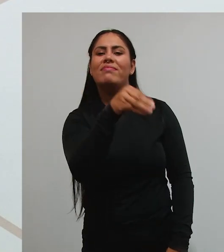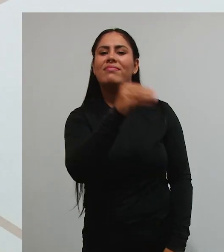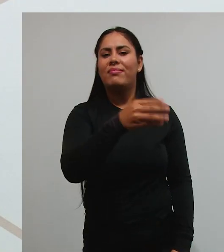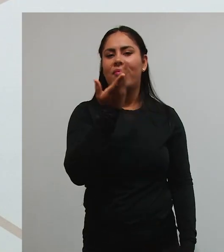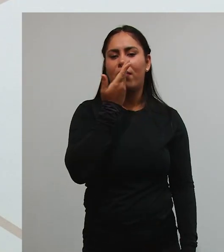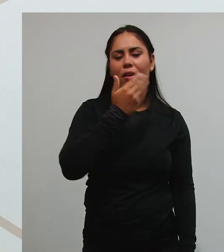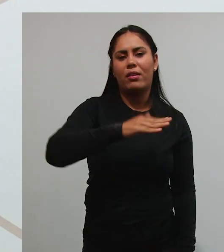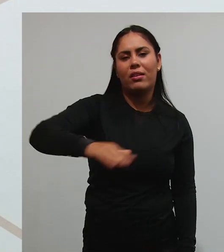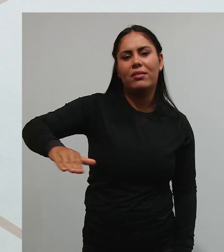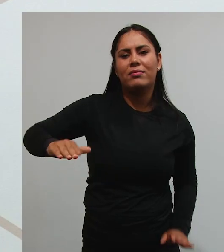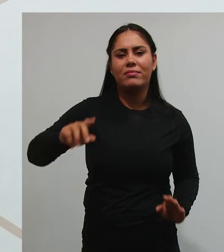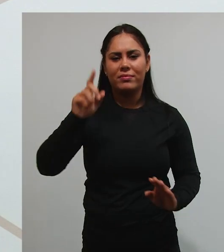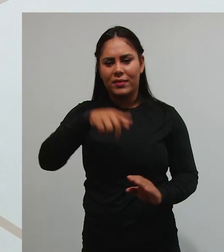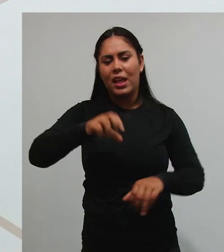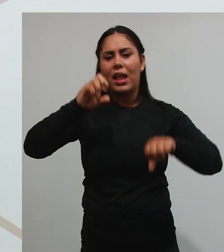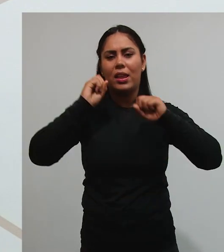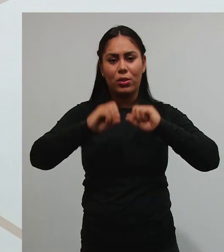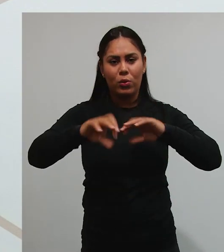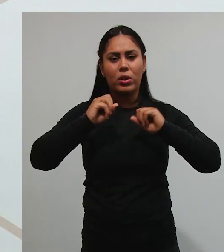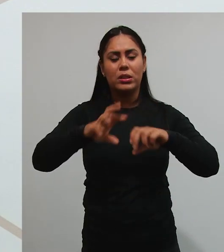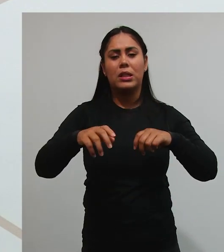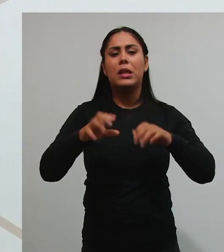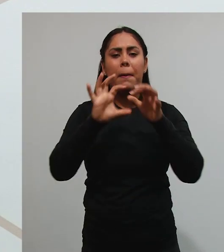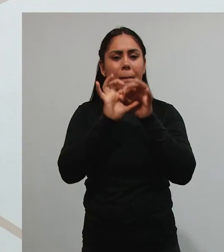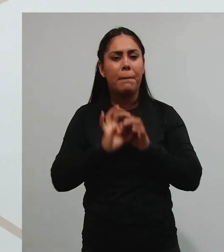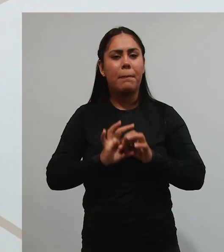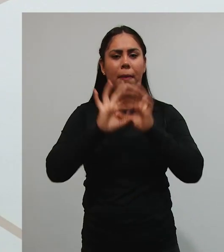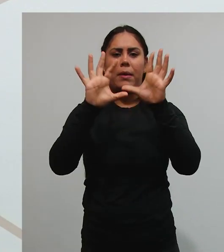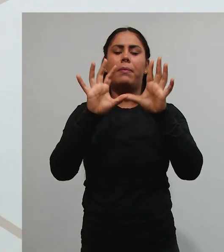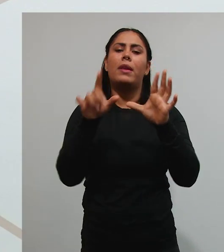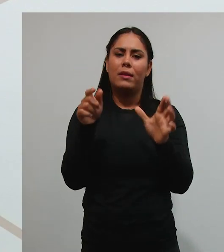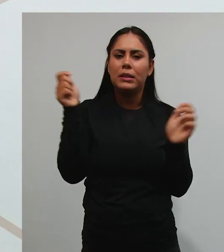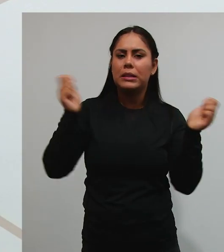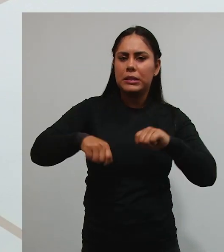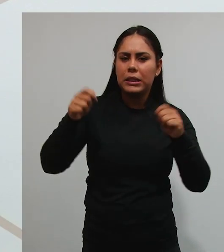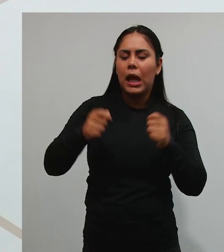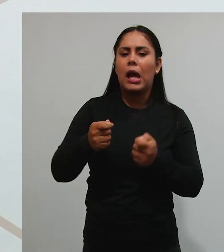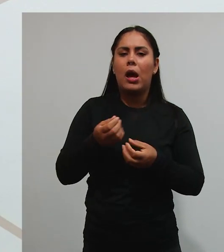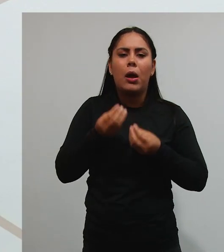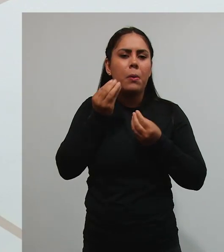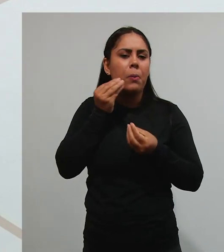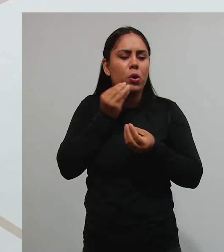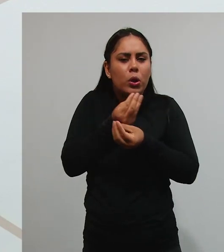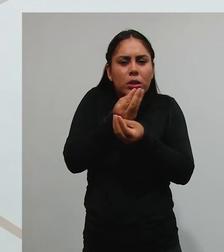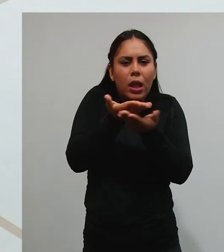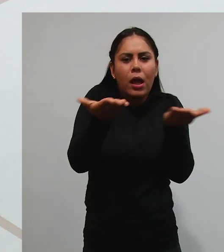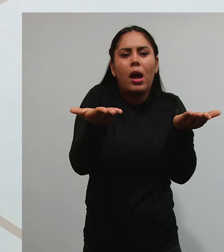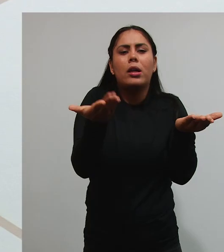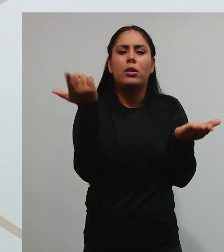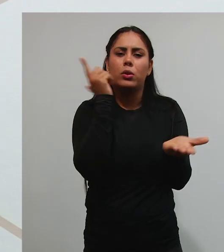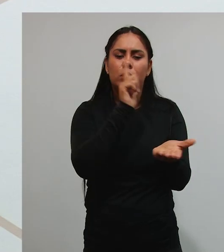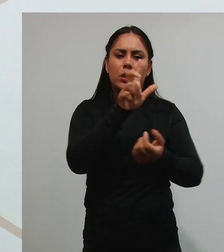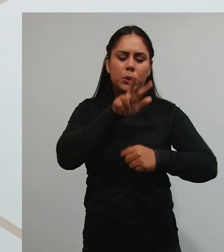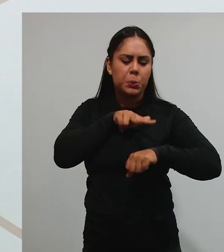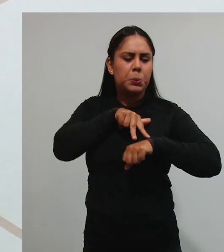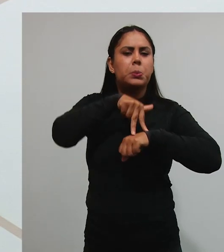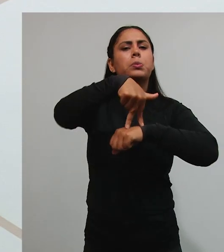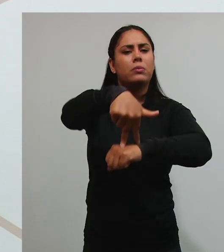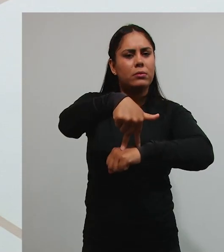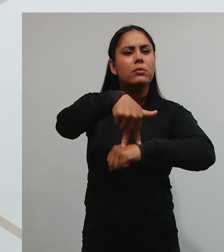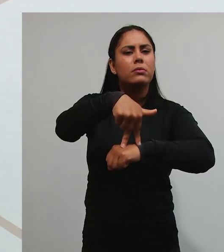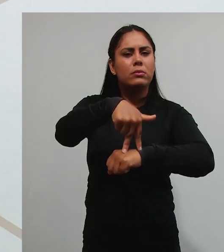essas pessoas, essas crianças. Uma educação que permita, que dê condições de que